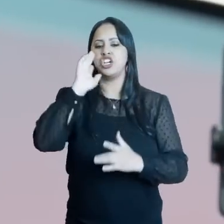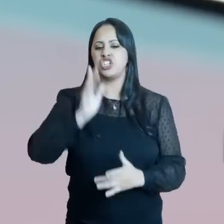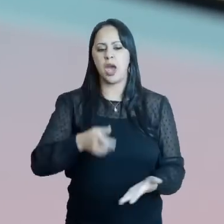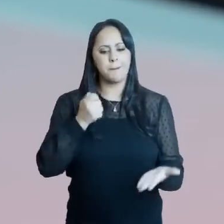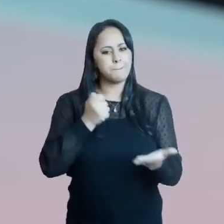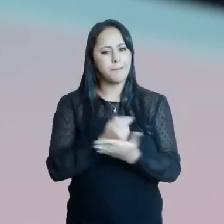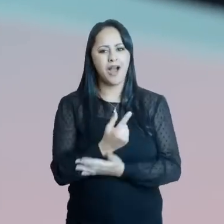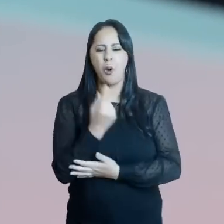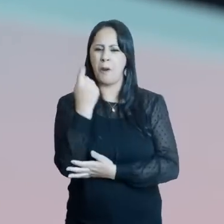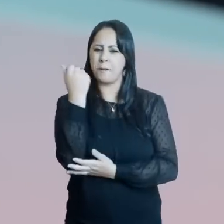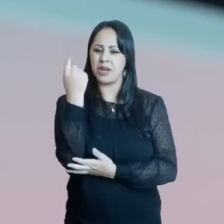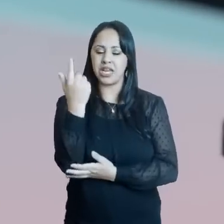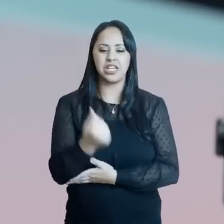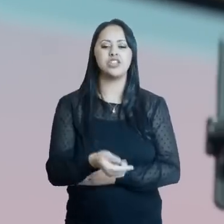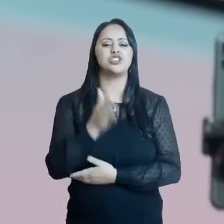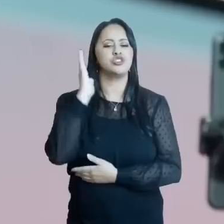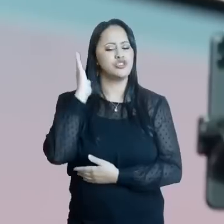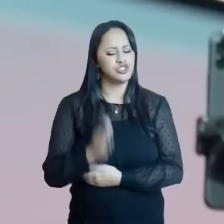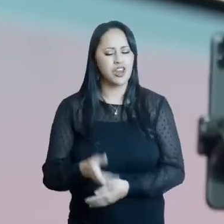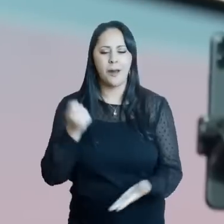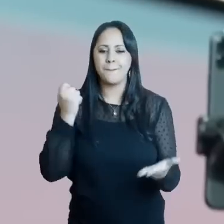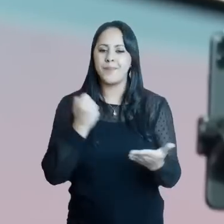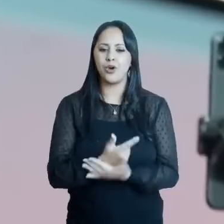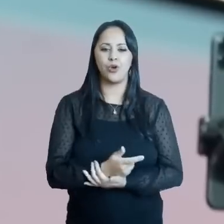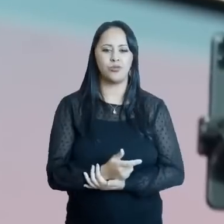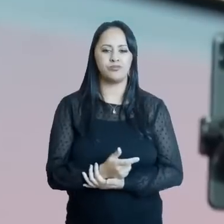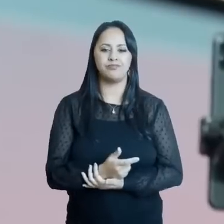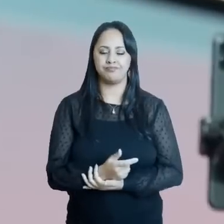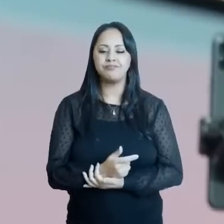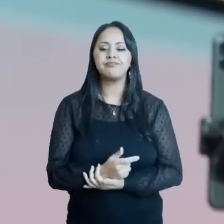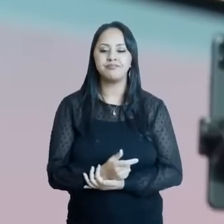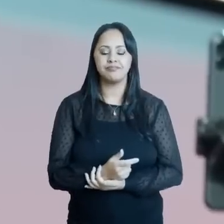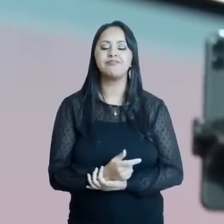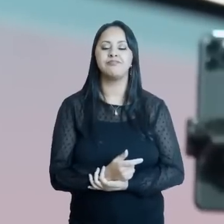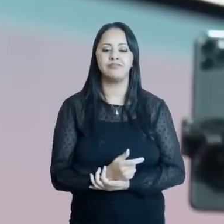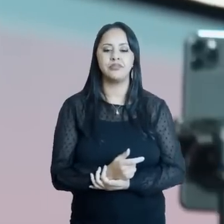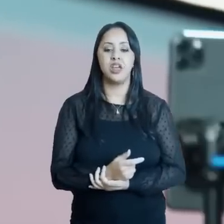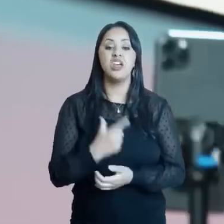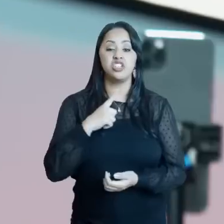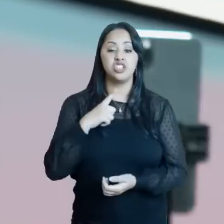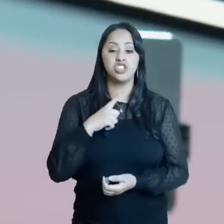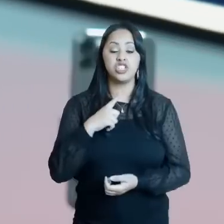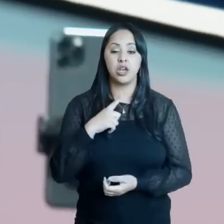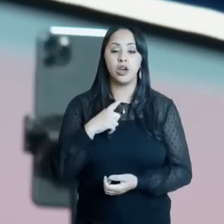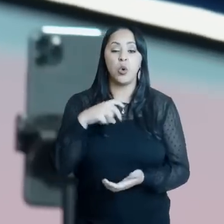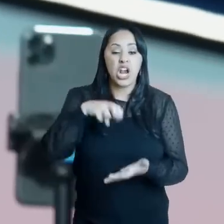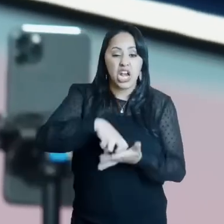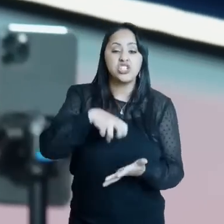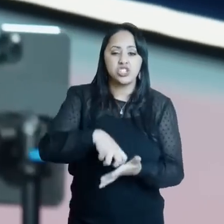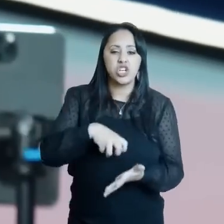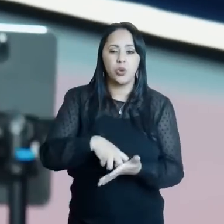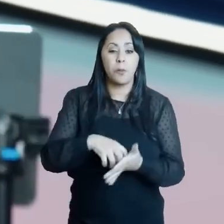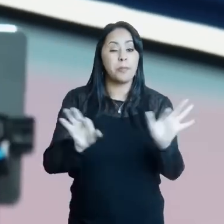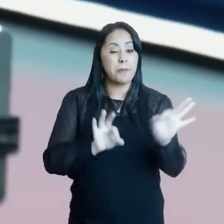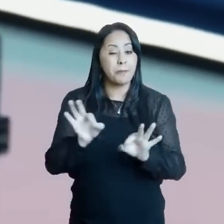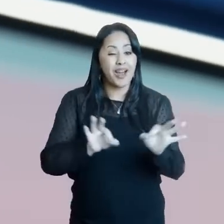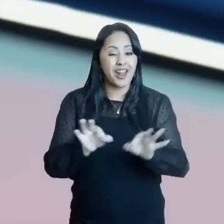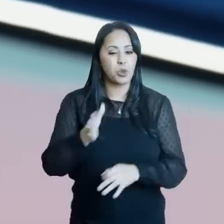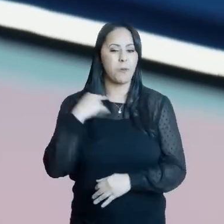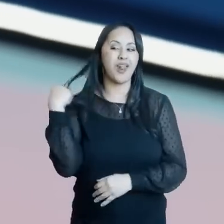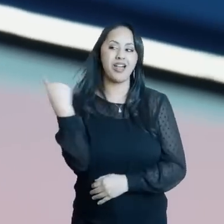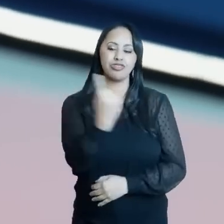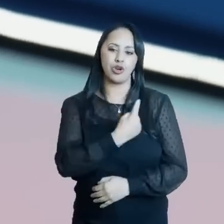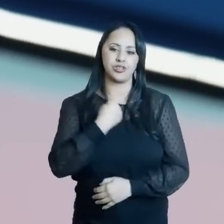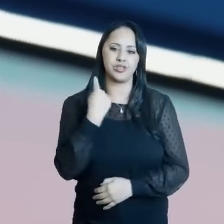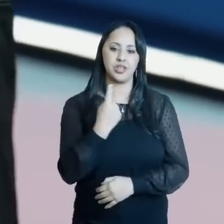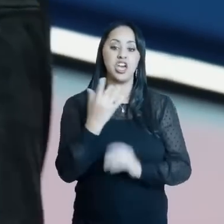preço, ele já levou a sentença em cheio. O que quer dizer em cheio? Tinha um castigo muito louco preparado para nós, e ele foi